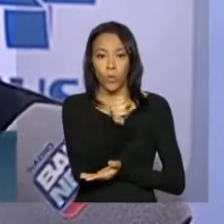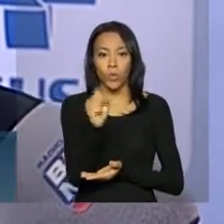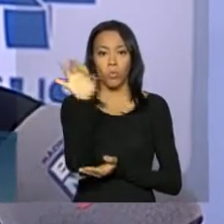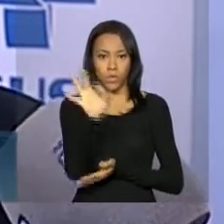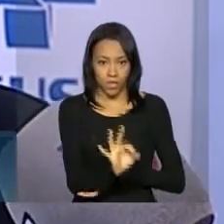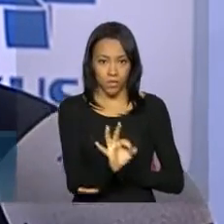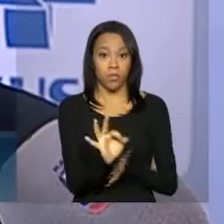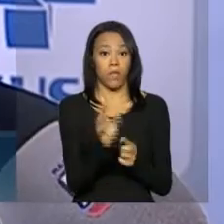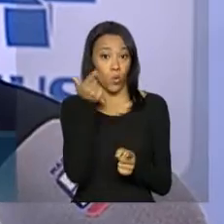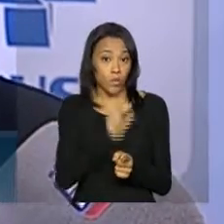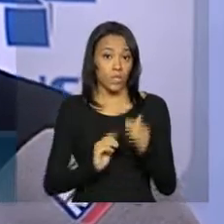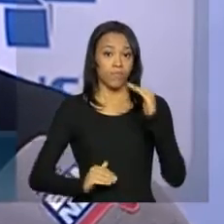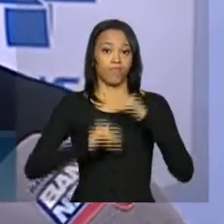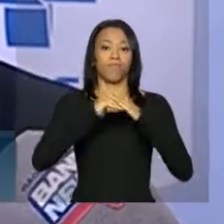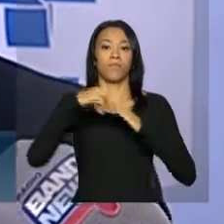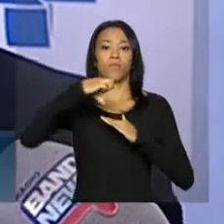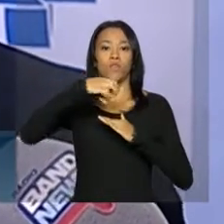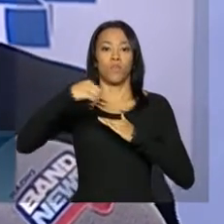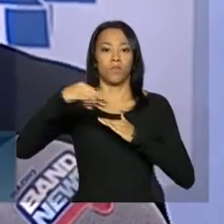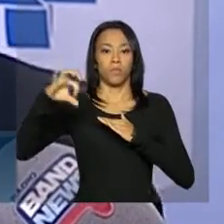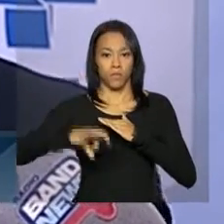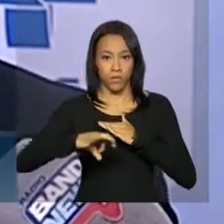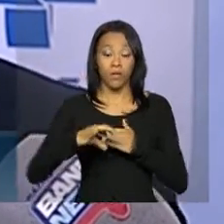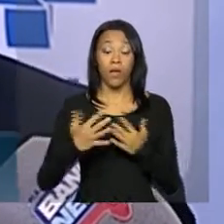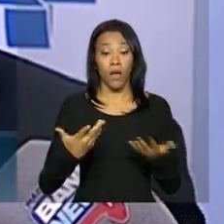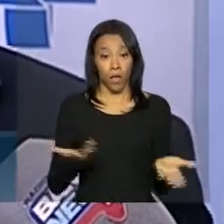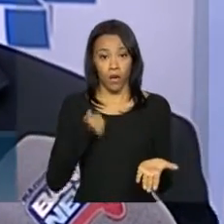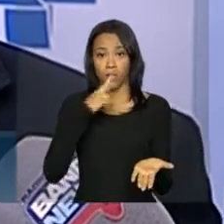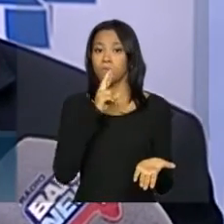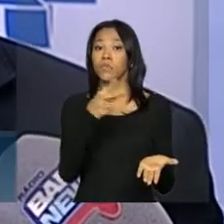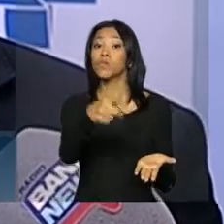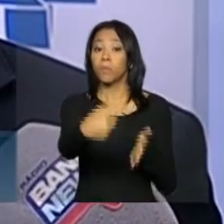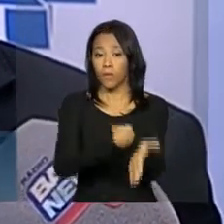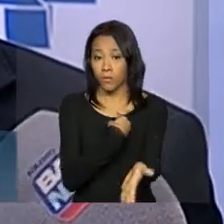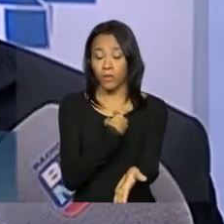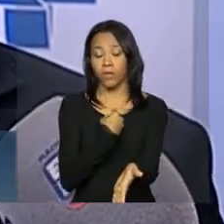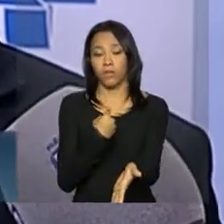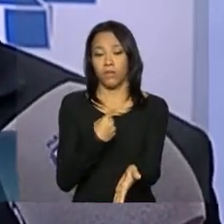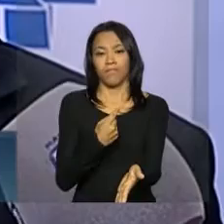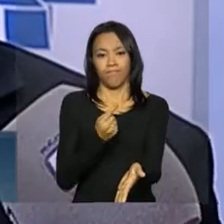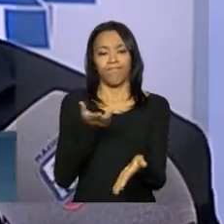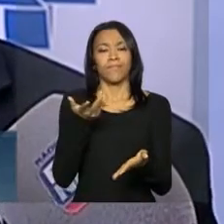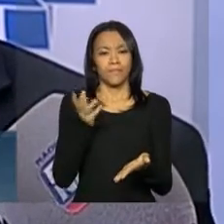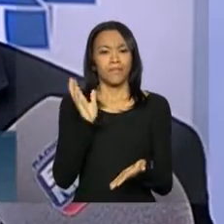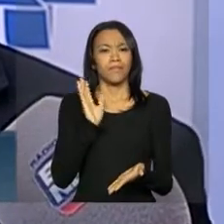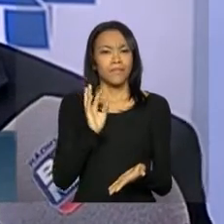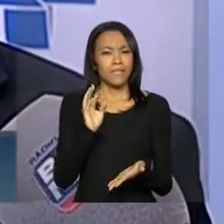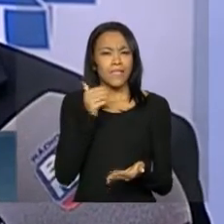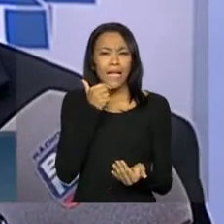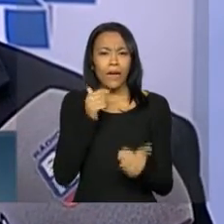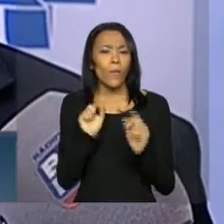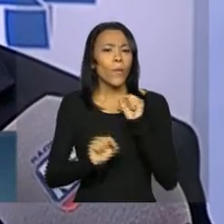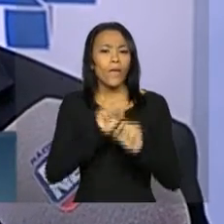88% para chegar nos 90%. O que hoje, respondendo à sua pergunta aqui, ainda está distante do 90,